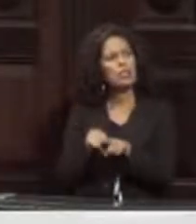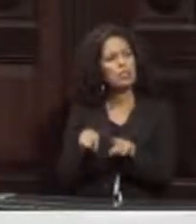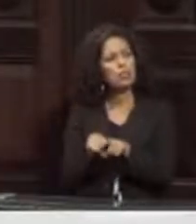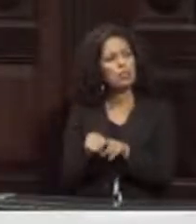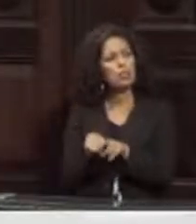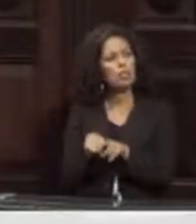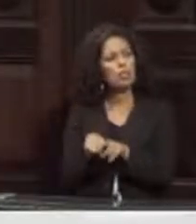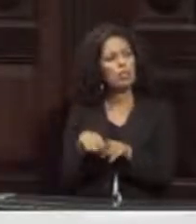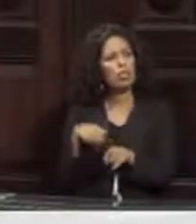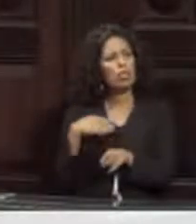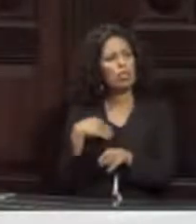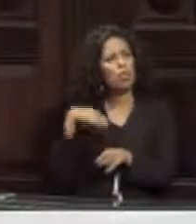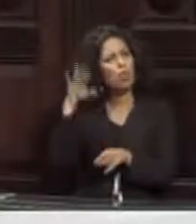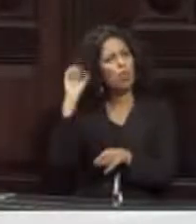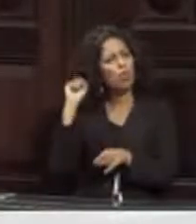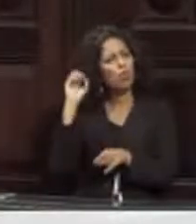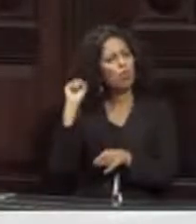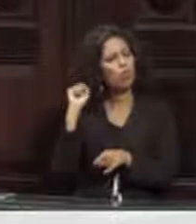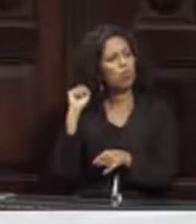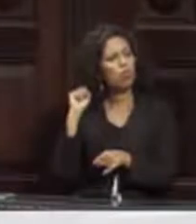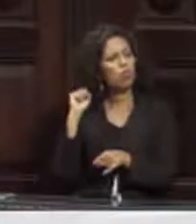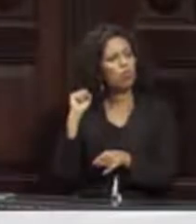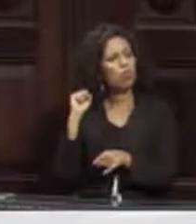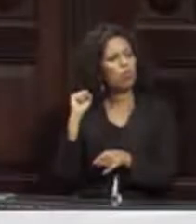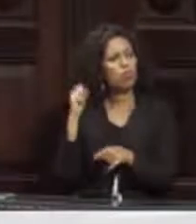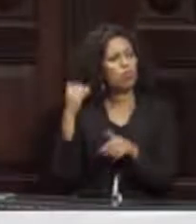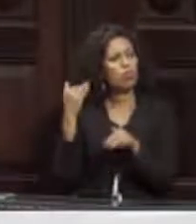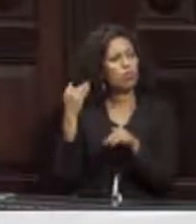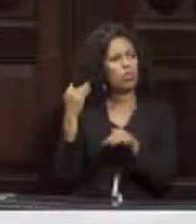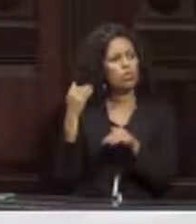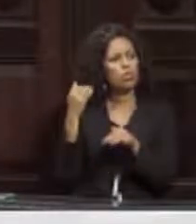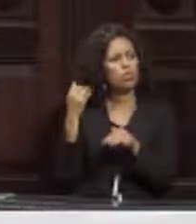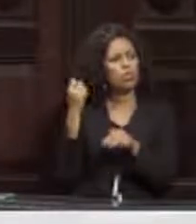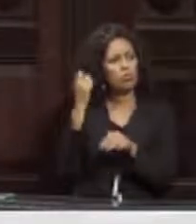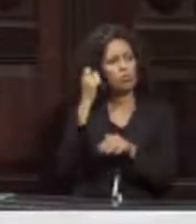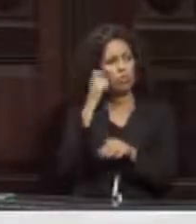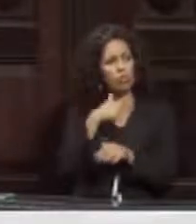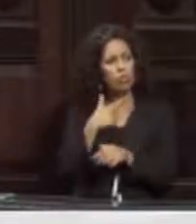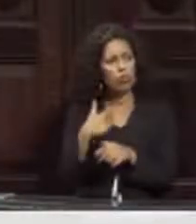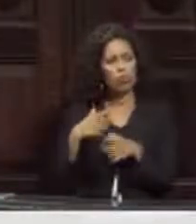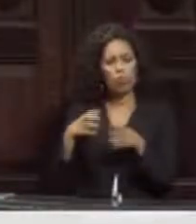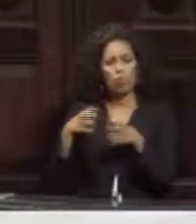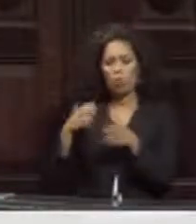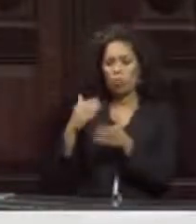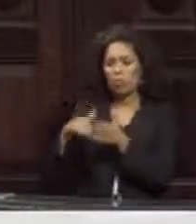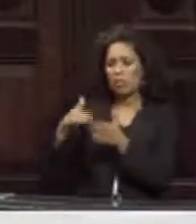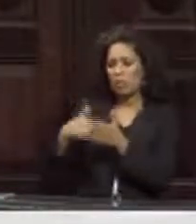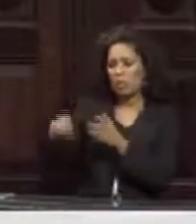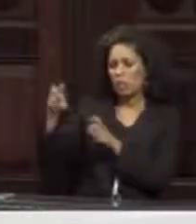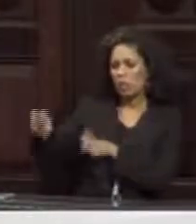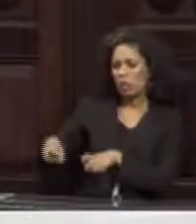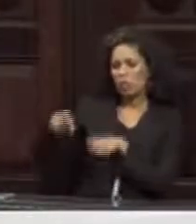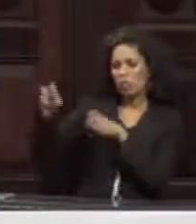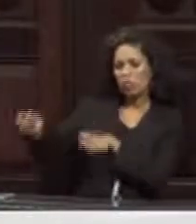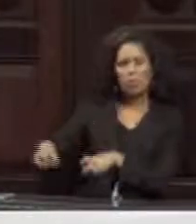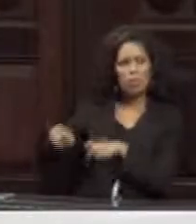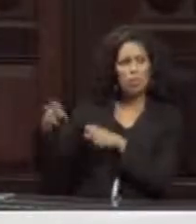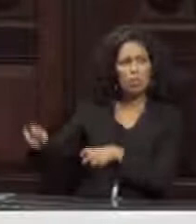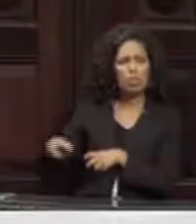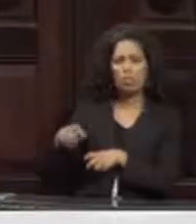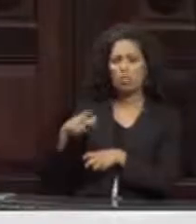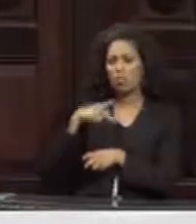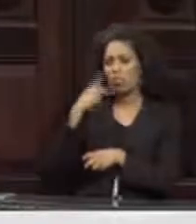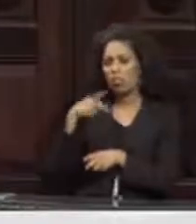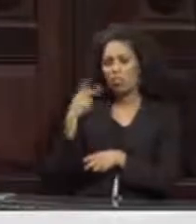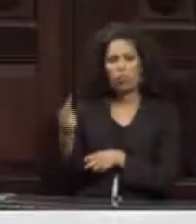né, a dificuldade que a Secretaria de Planejamento, hoje a Secretaria de Fazenda, falava da